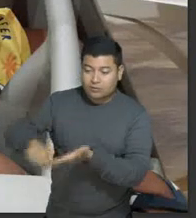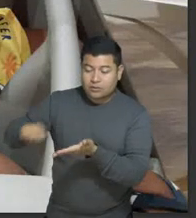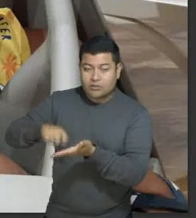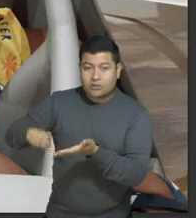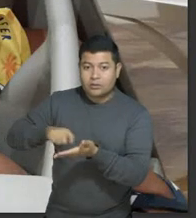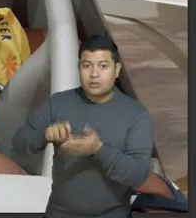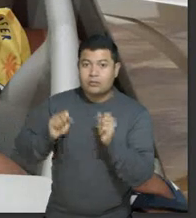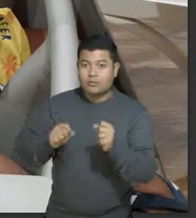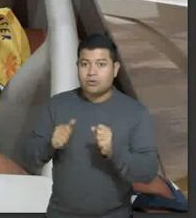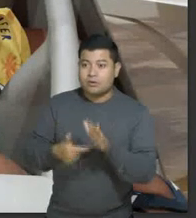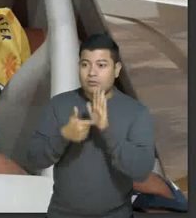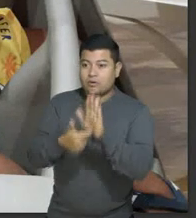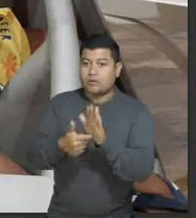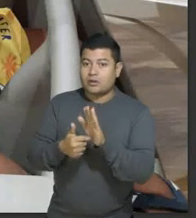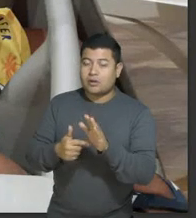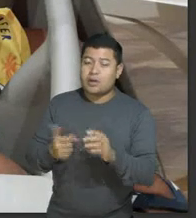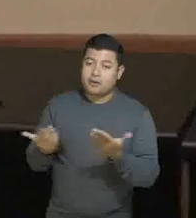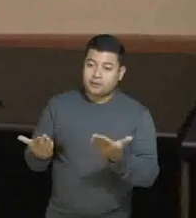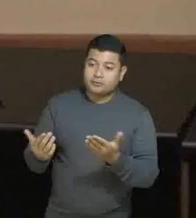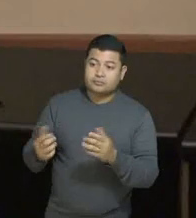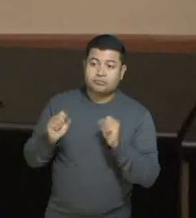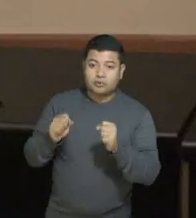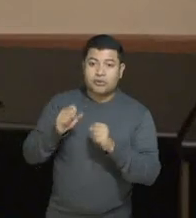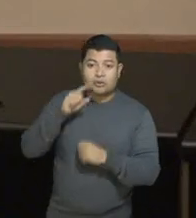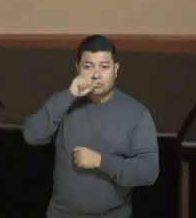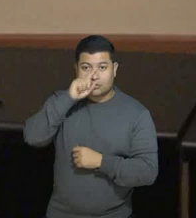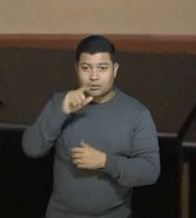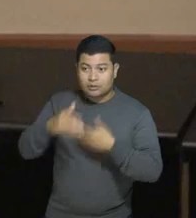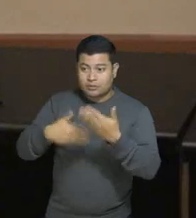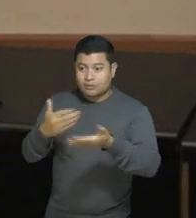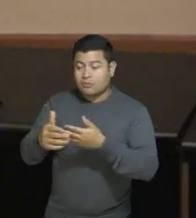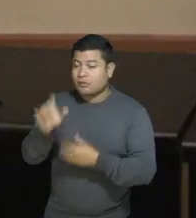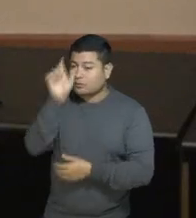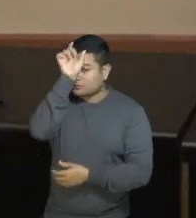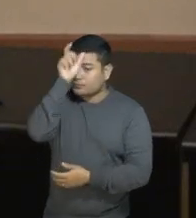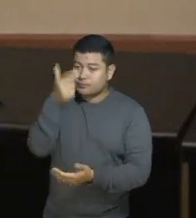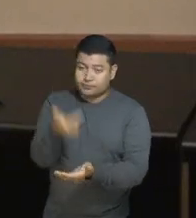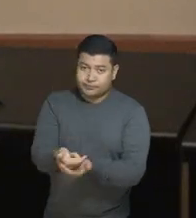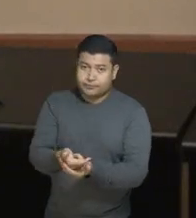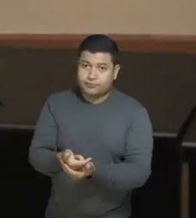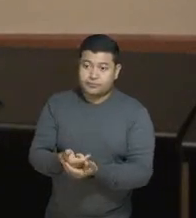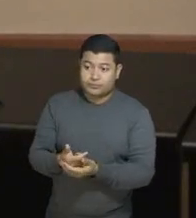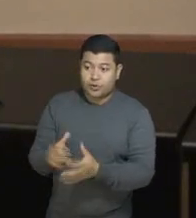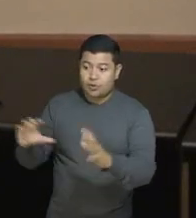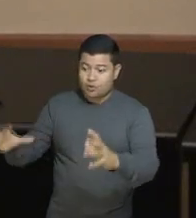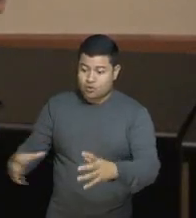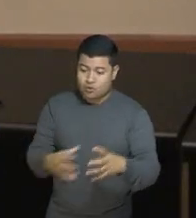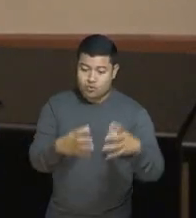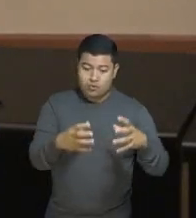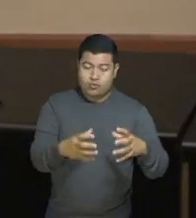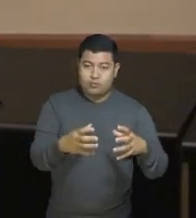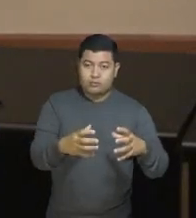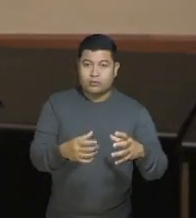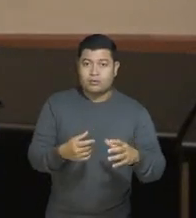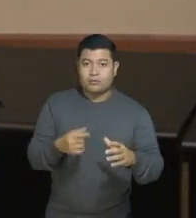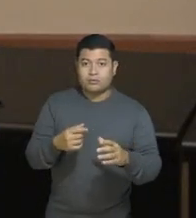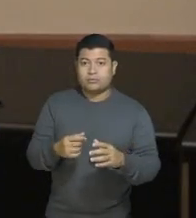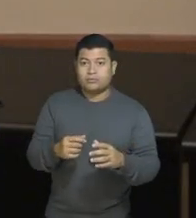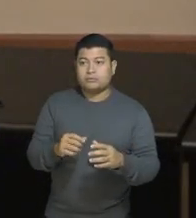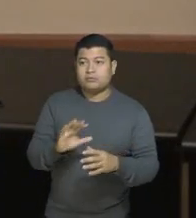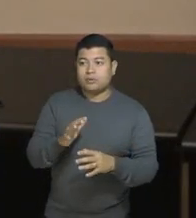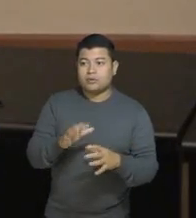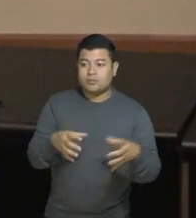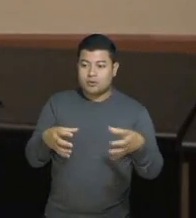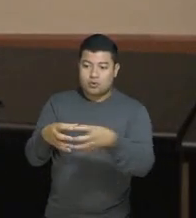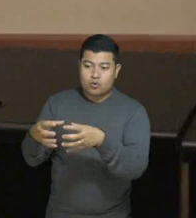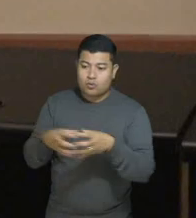esse baixo desempenho como risco para a dislexia. Então, a gente pegou lá um grupo de estudantes, foram 10 turmas do